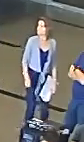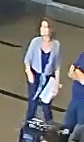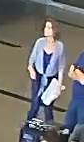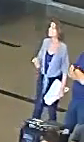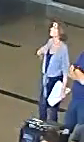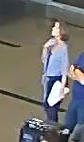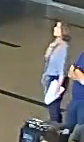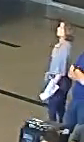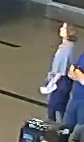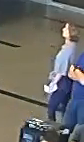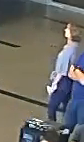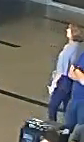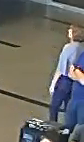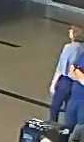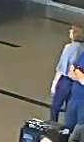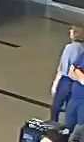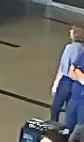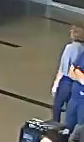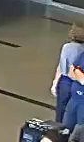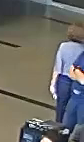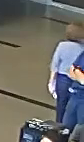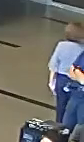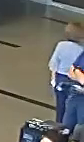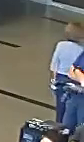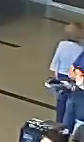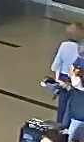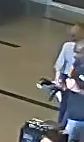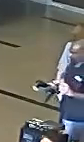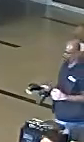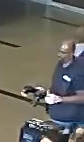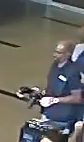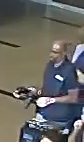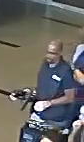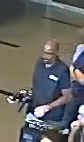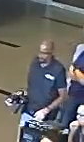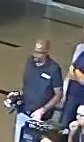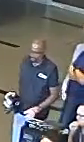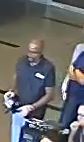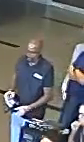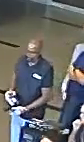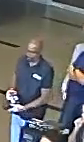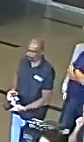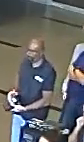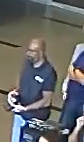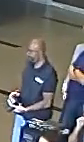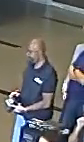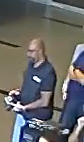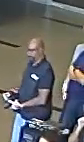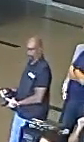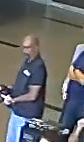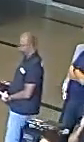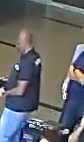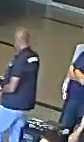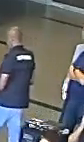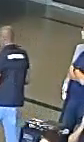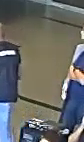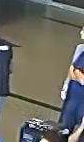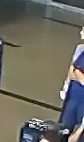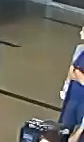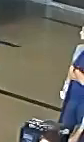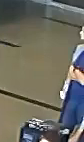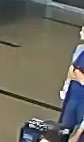vezes eu já passei não passo mais não passo gostaria quando o presidente propôs de que todos